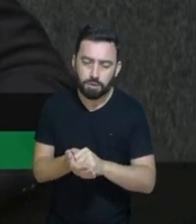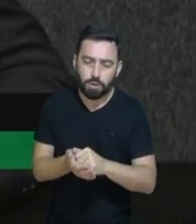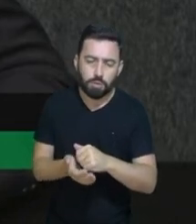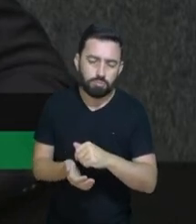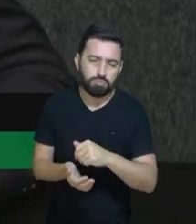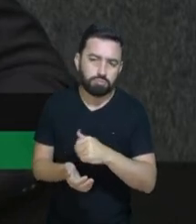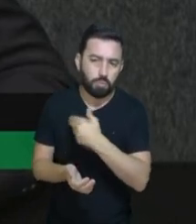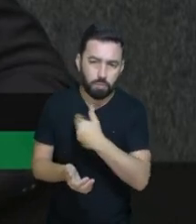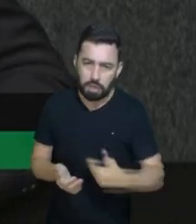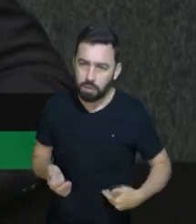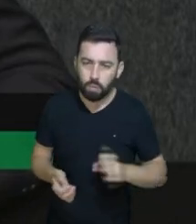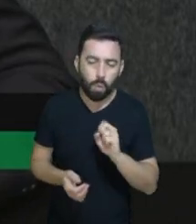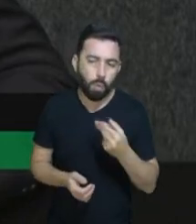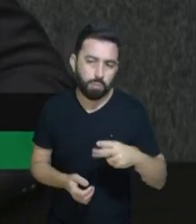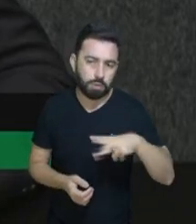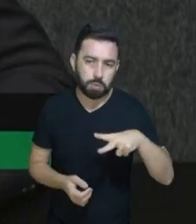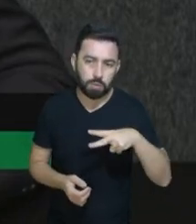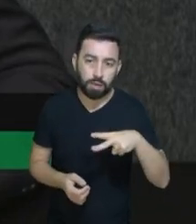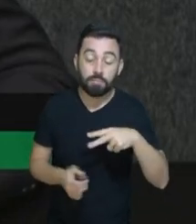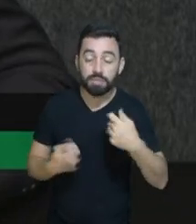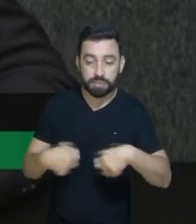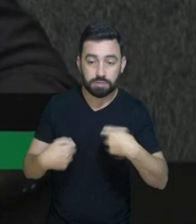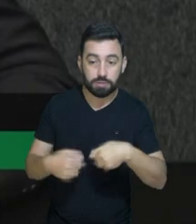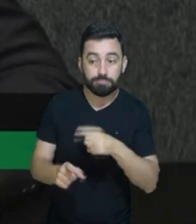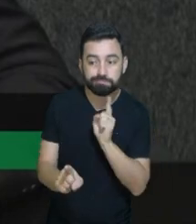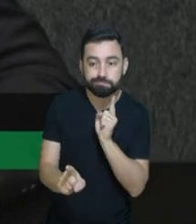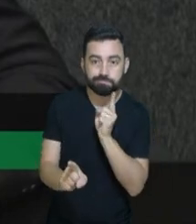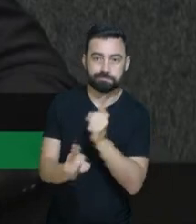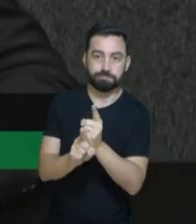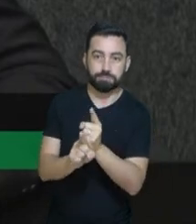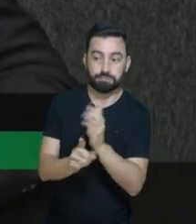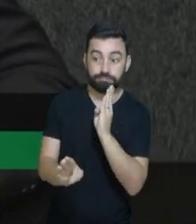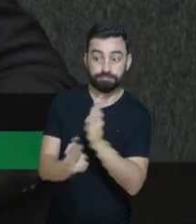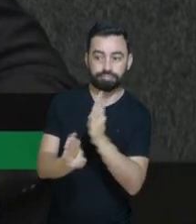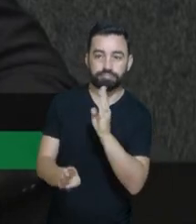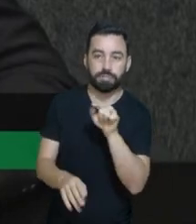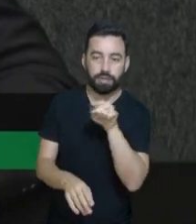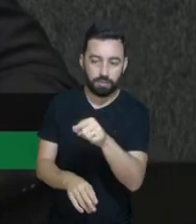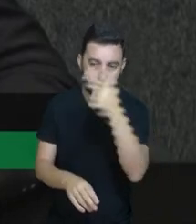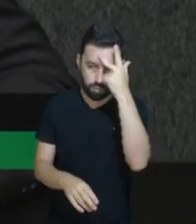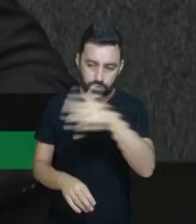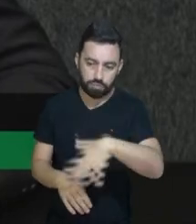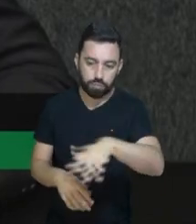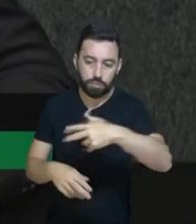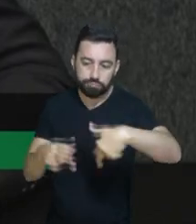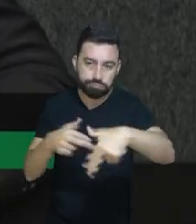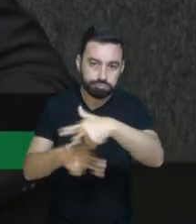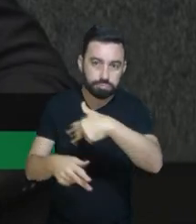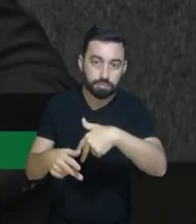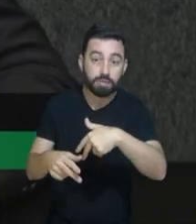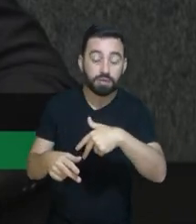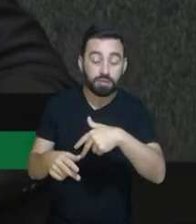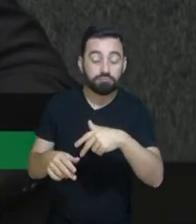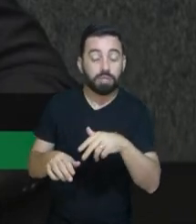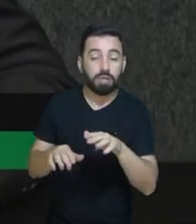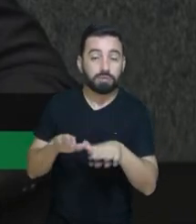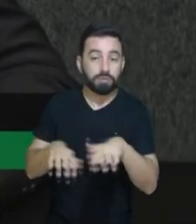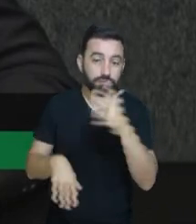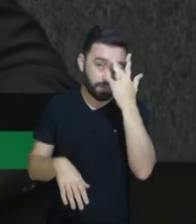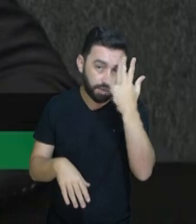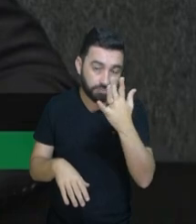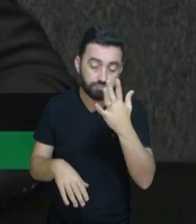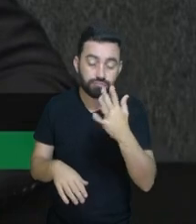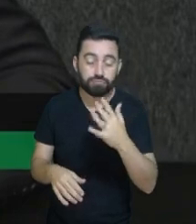Santa Catarina com propósito de identificar esses estudantes no meio escolar e assim facilitar o acolhimento durante o ano